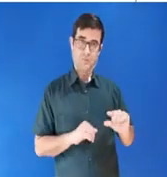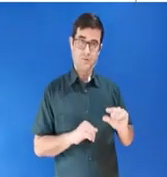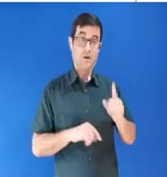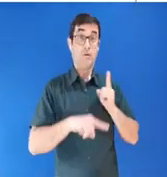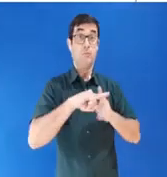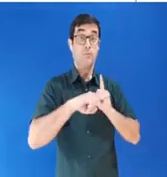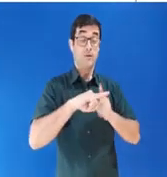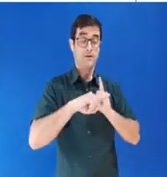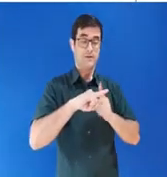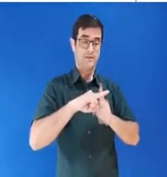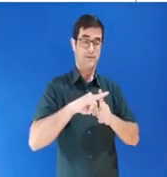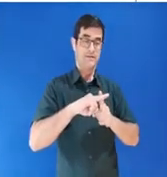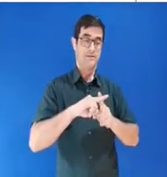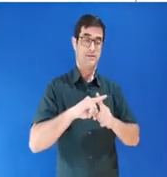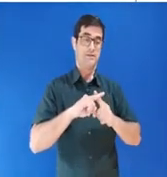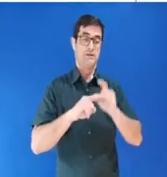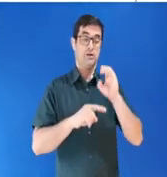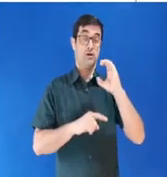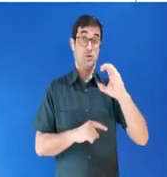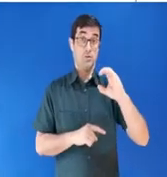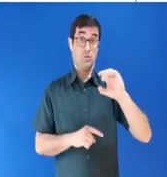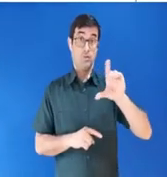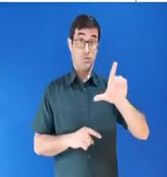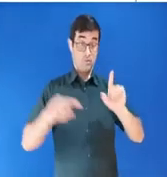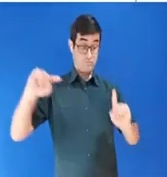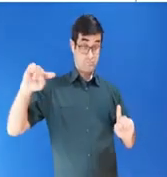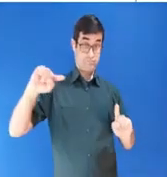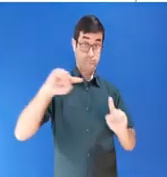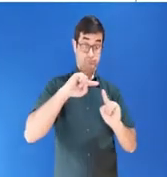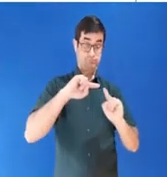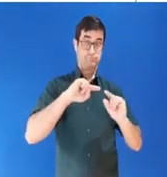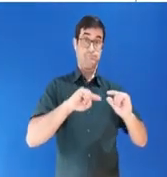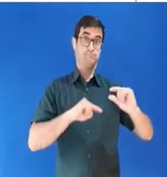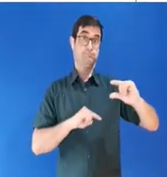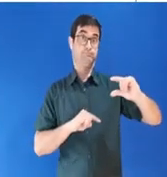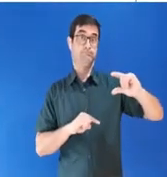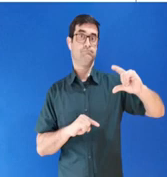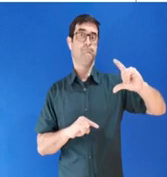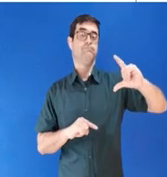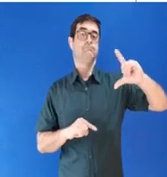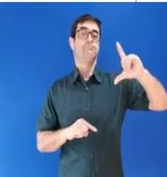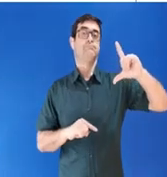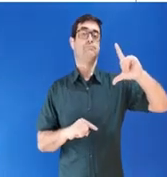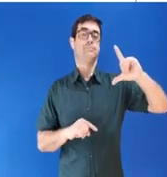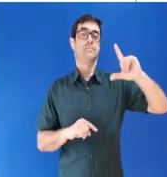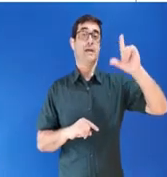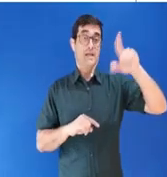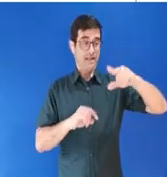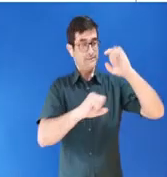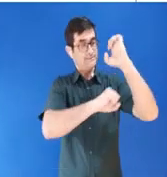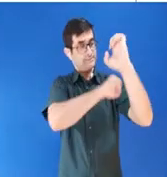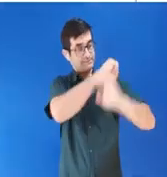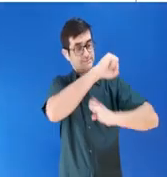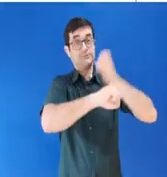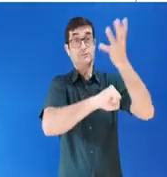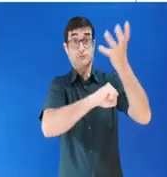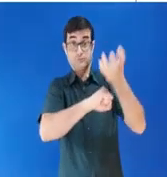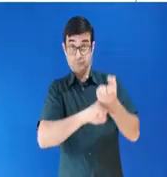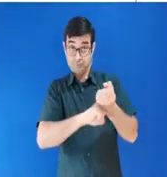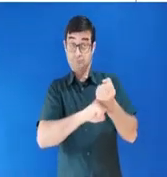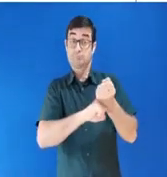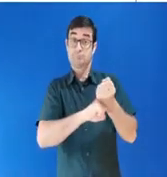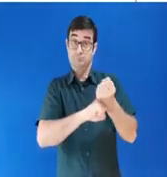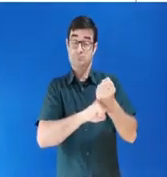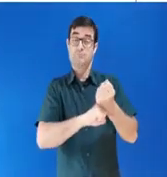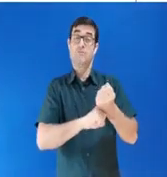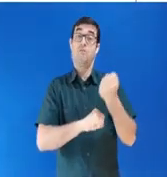maior afinidade por causa da carga nuclear efetiva. E aí eu